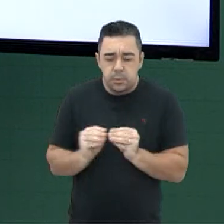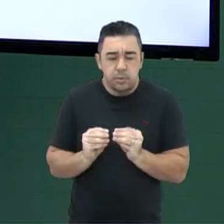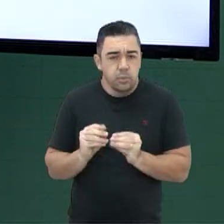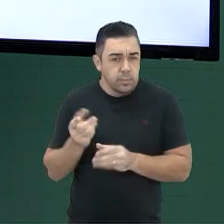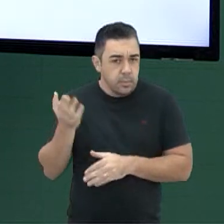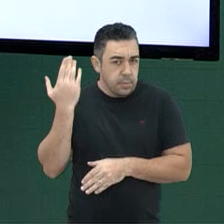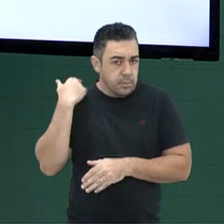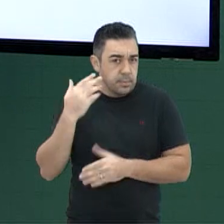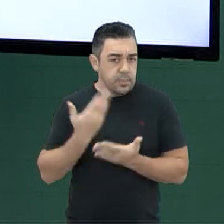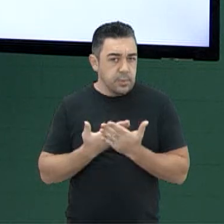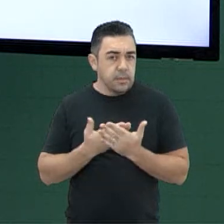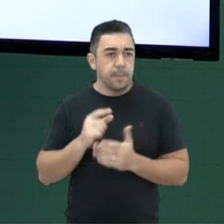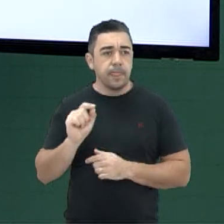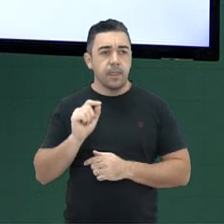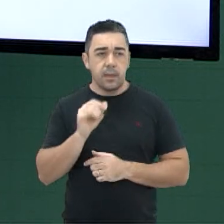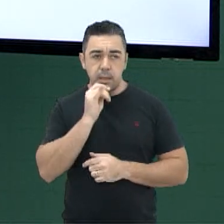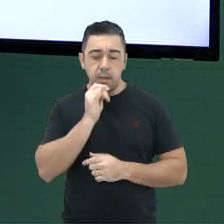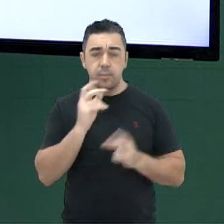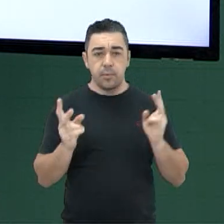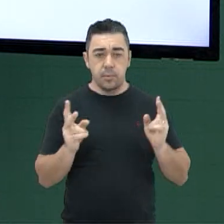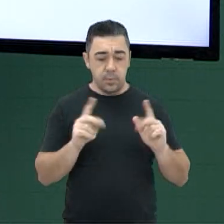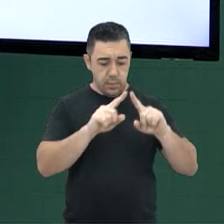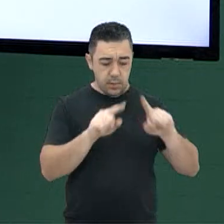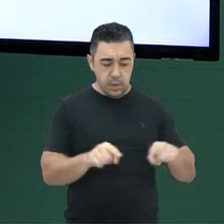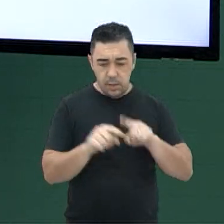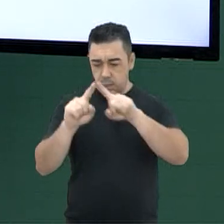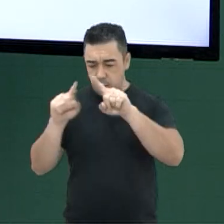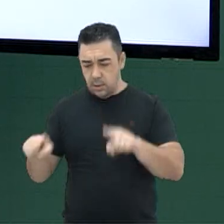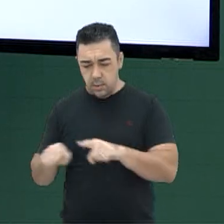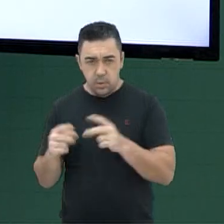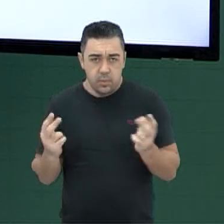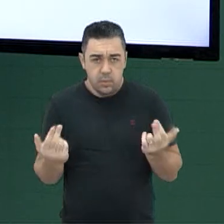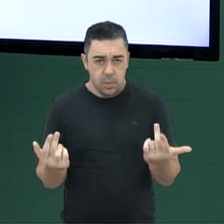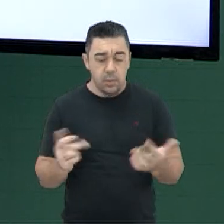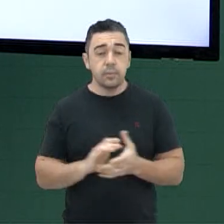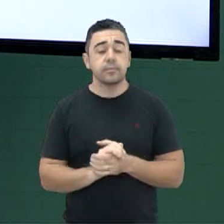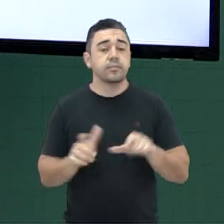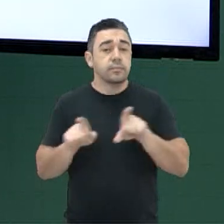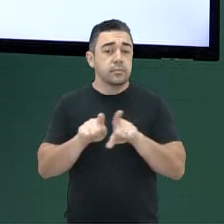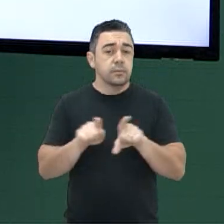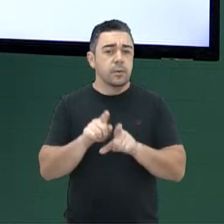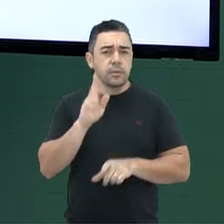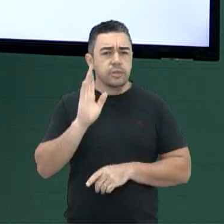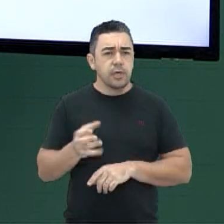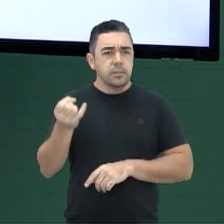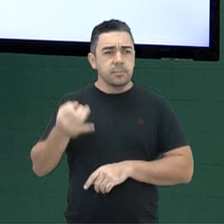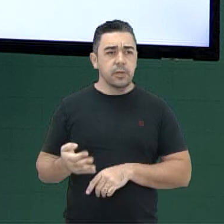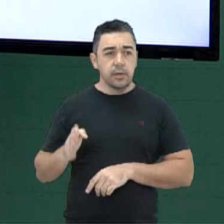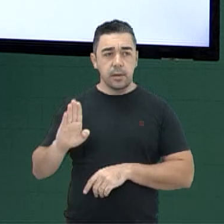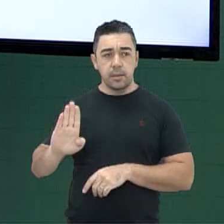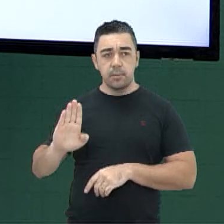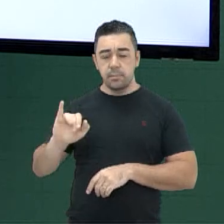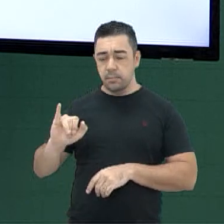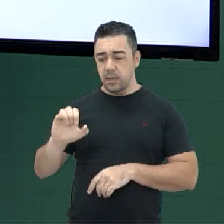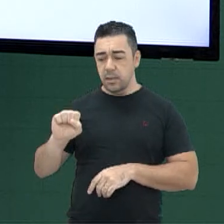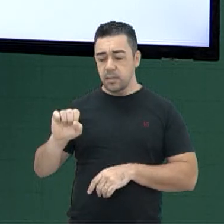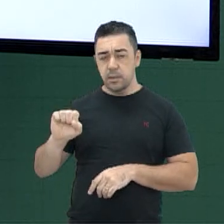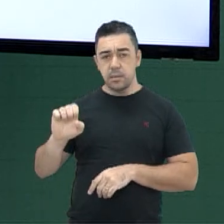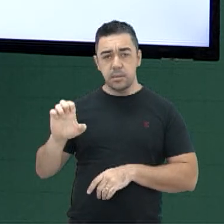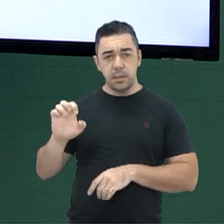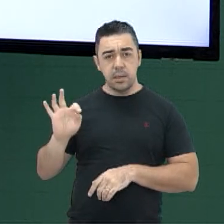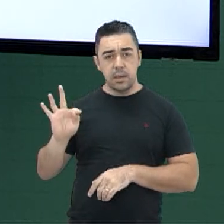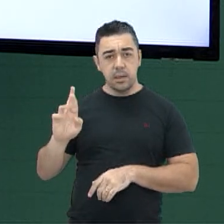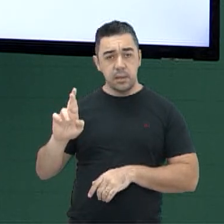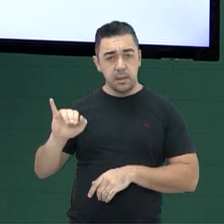nós falamos sobre casos de congruência de triângulo e nós já falamos também sobre bissetriz de um triângulo. O que é a bissetriz